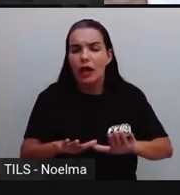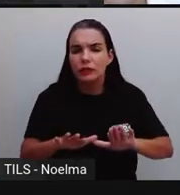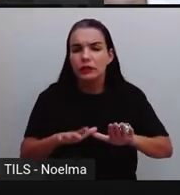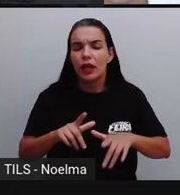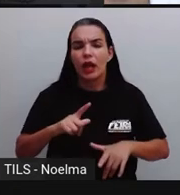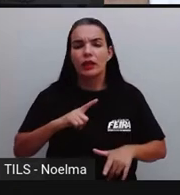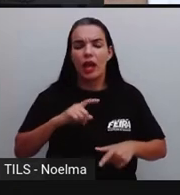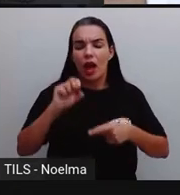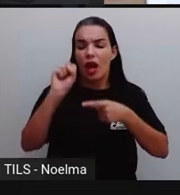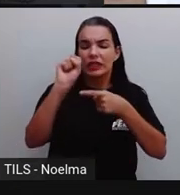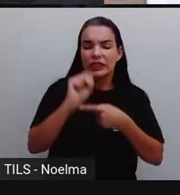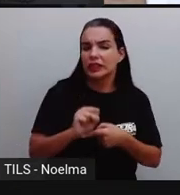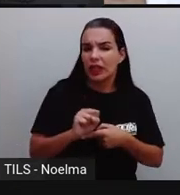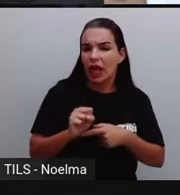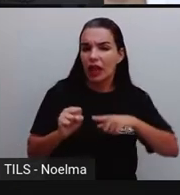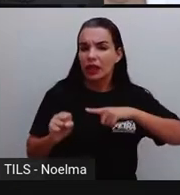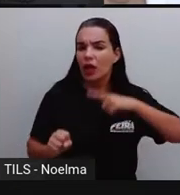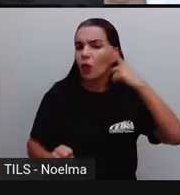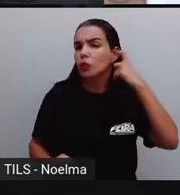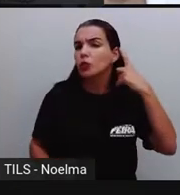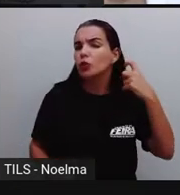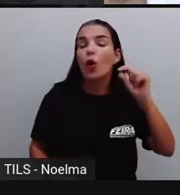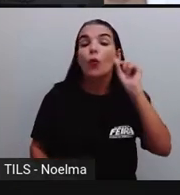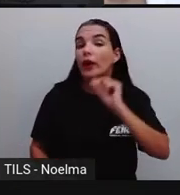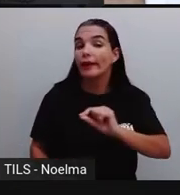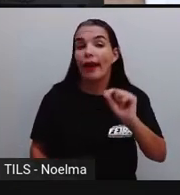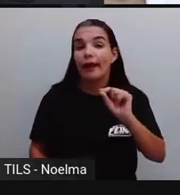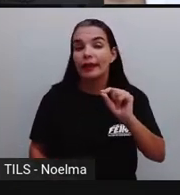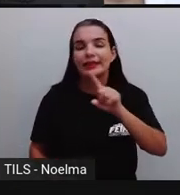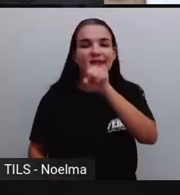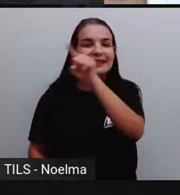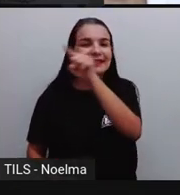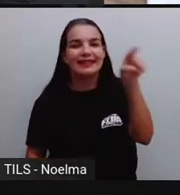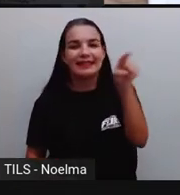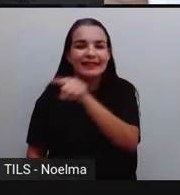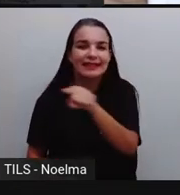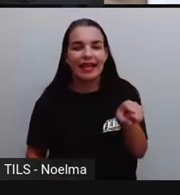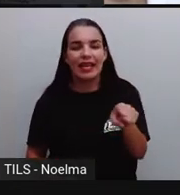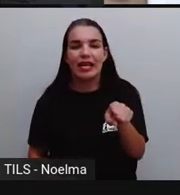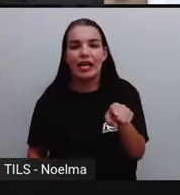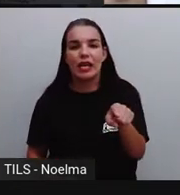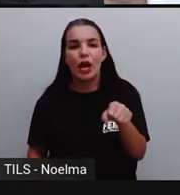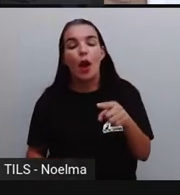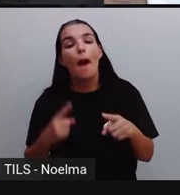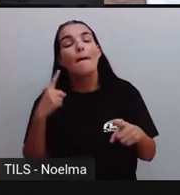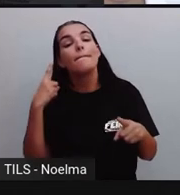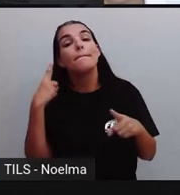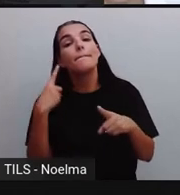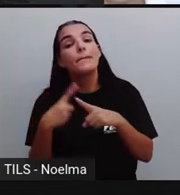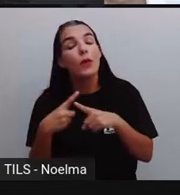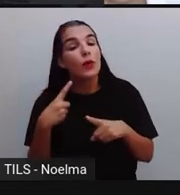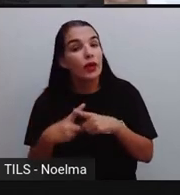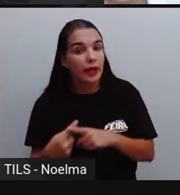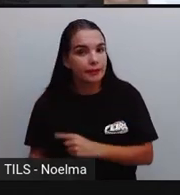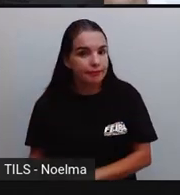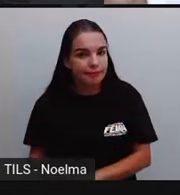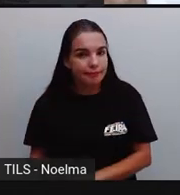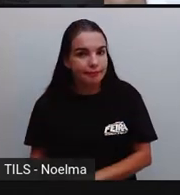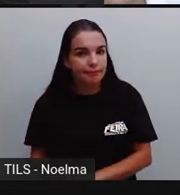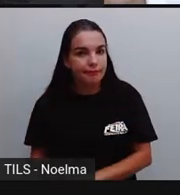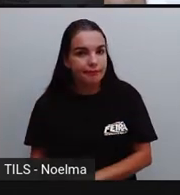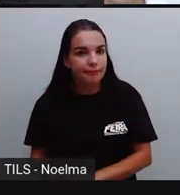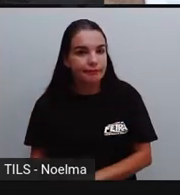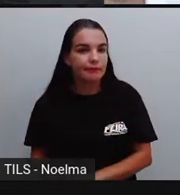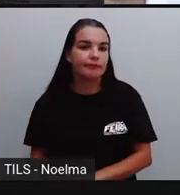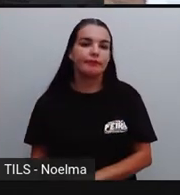si tem o som de Z, ó. Asa, bisavó,